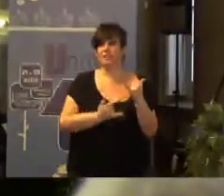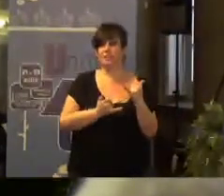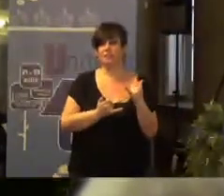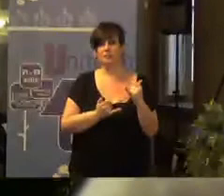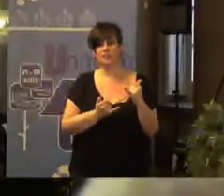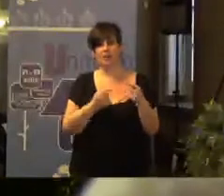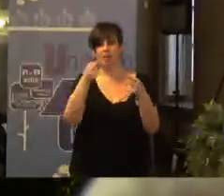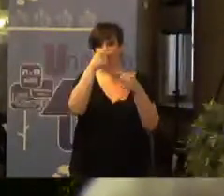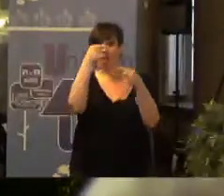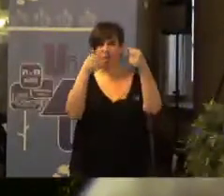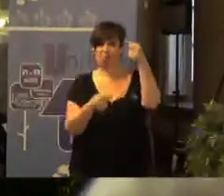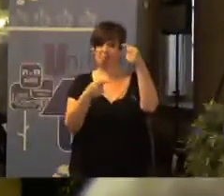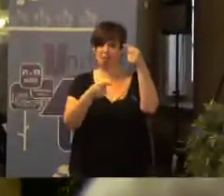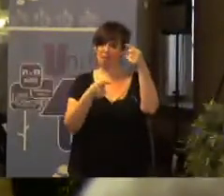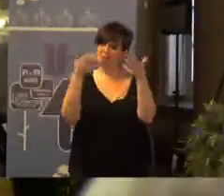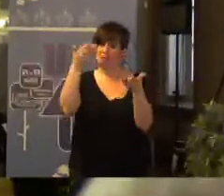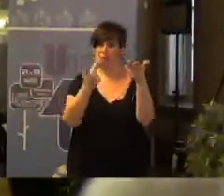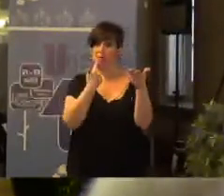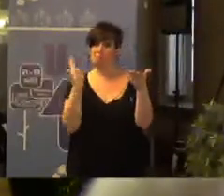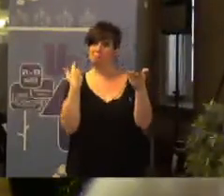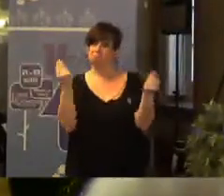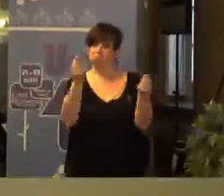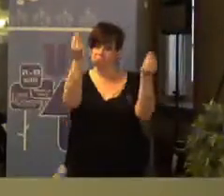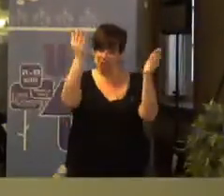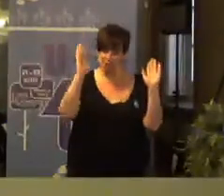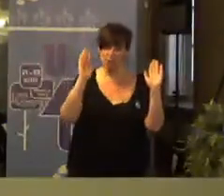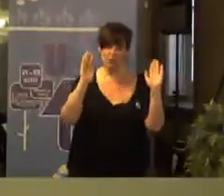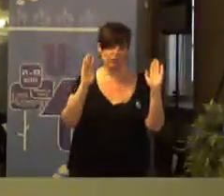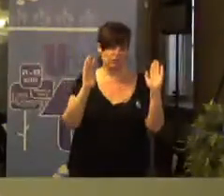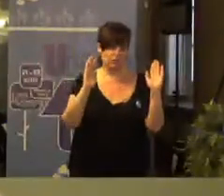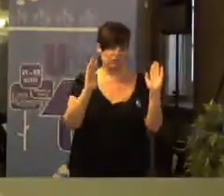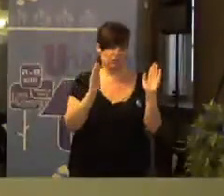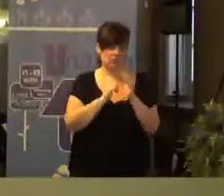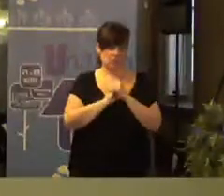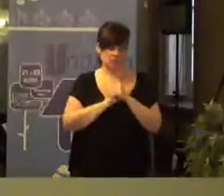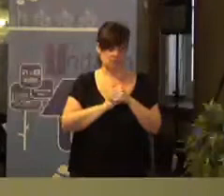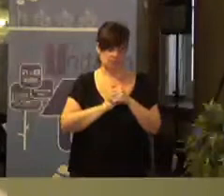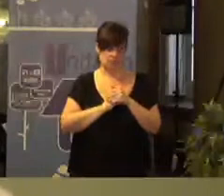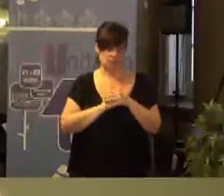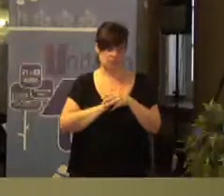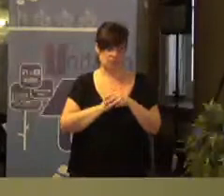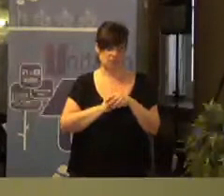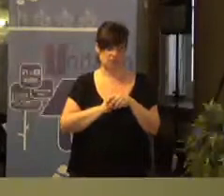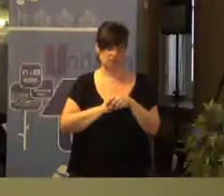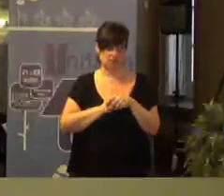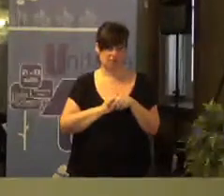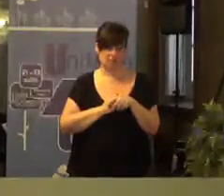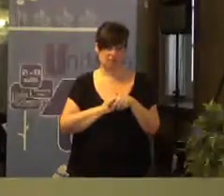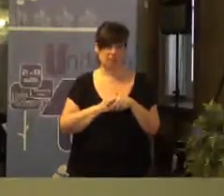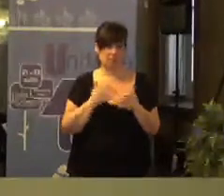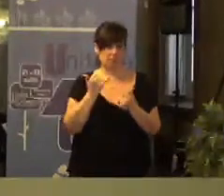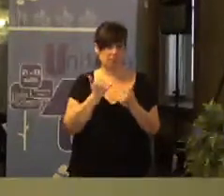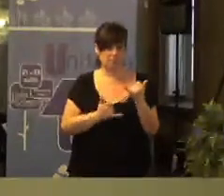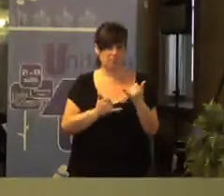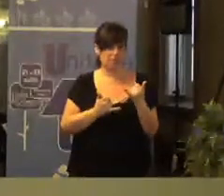domado do que o PSD alguma vez teve. E paga a horas e certinho aos credores internacionais. E